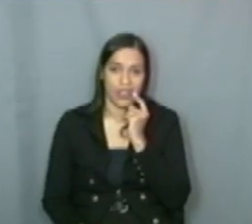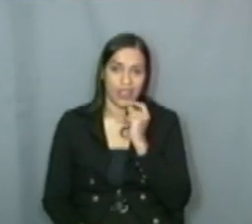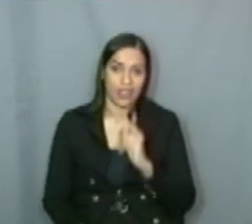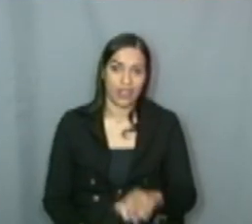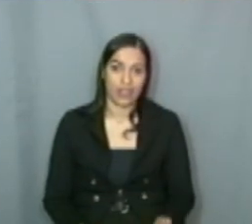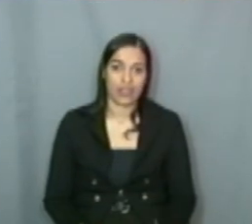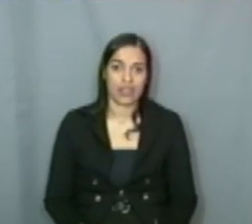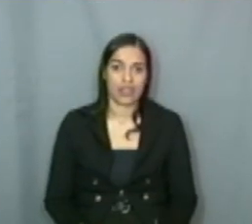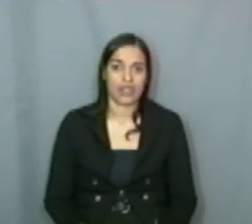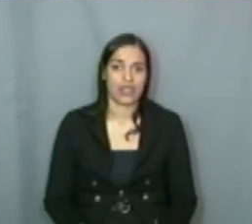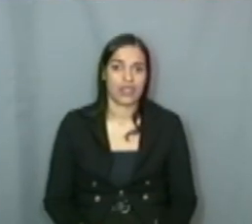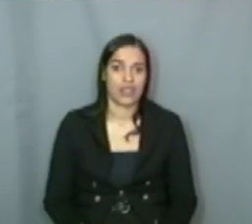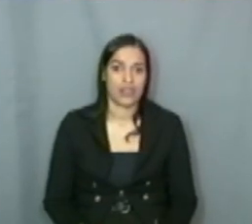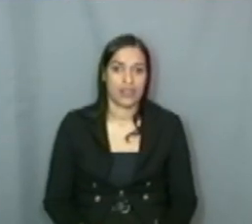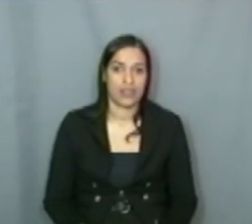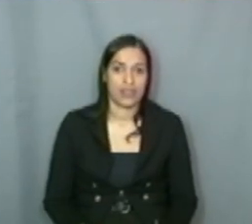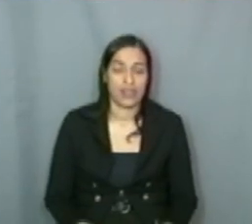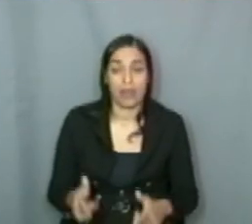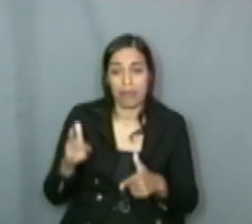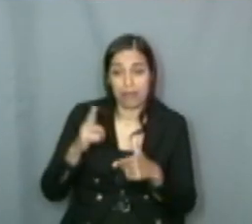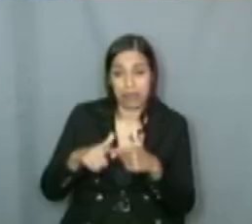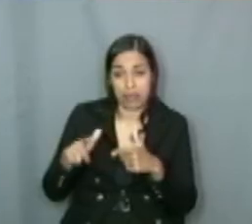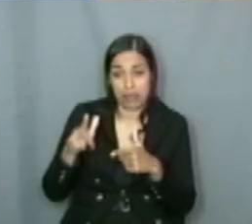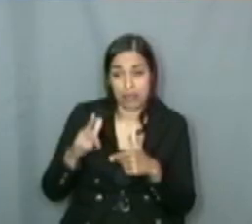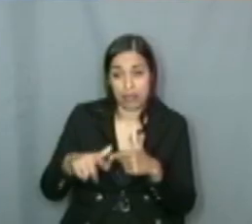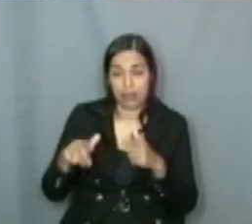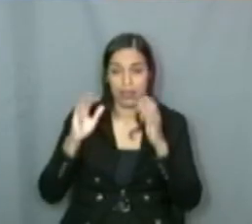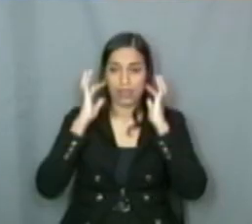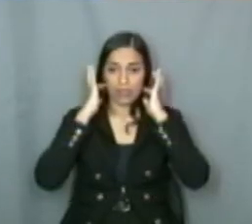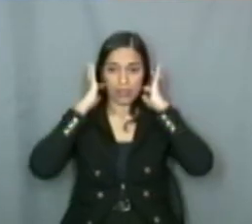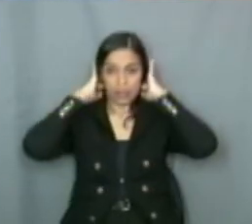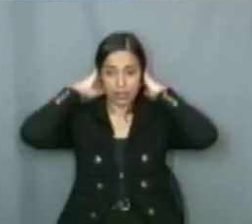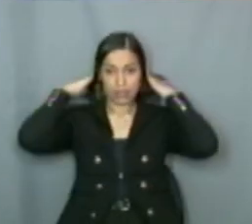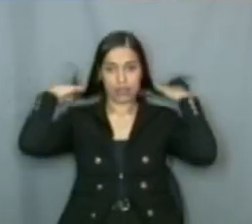Porque metade ali vai com as pragas junto.